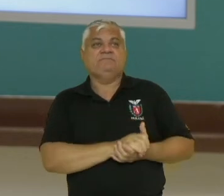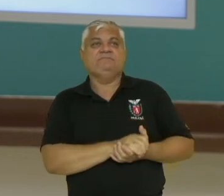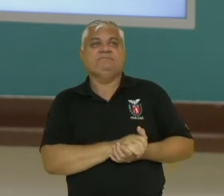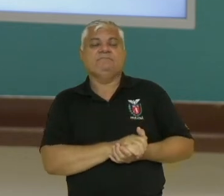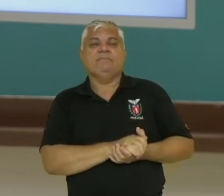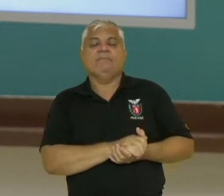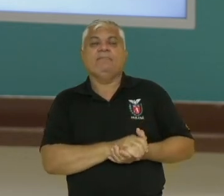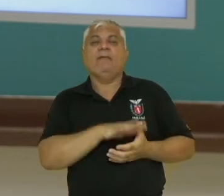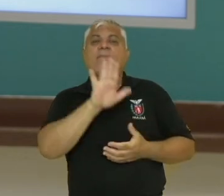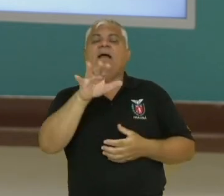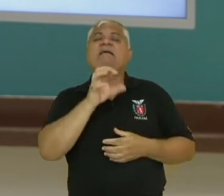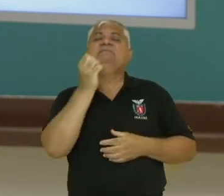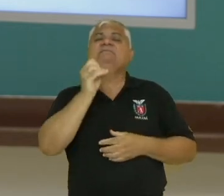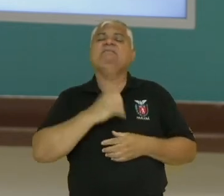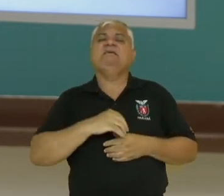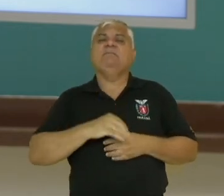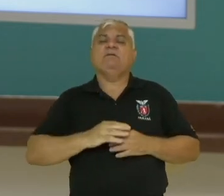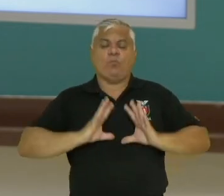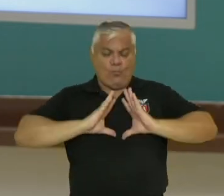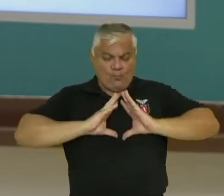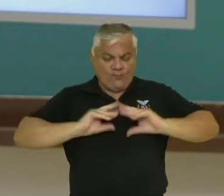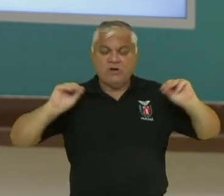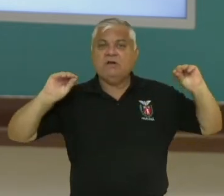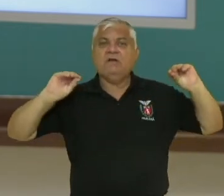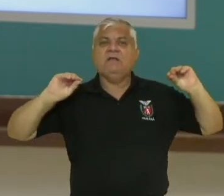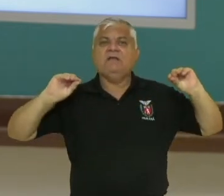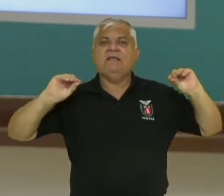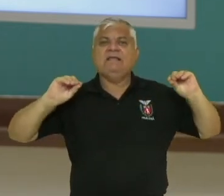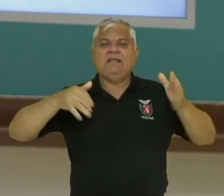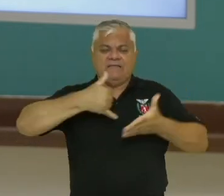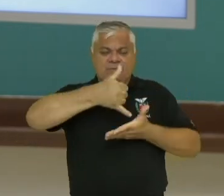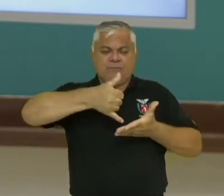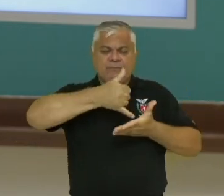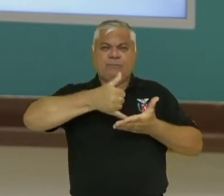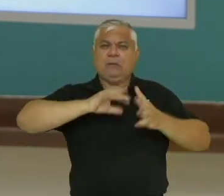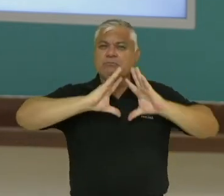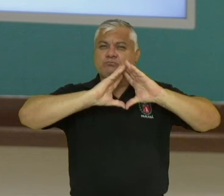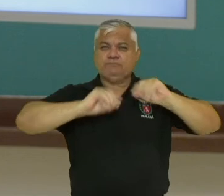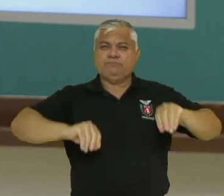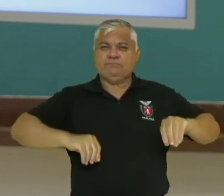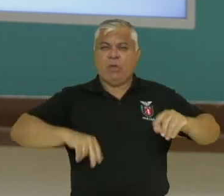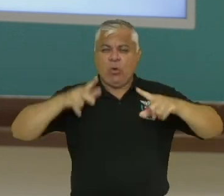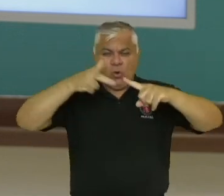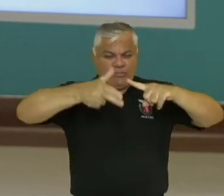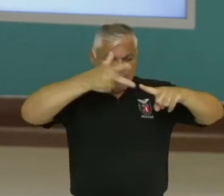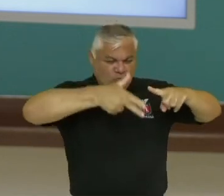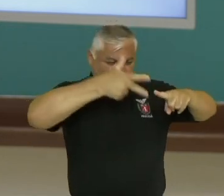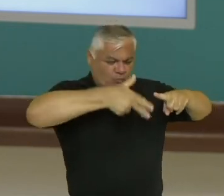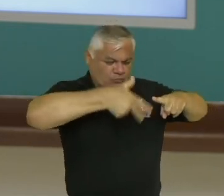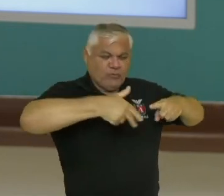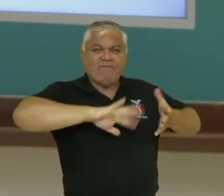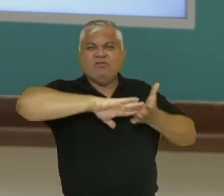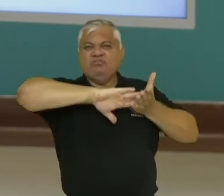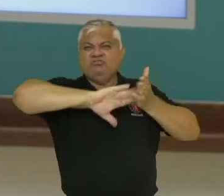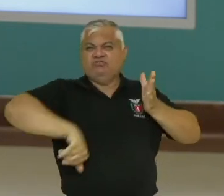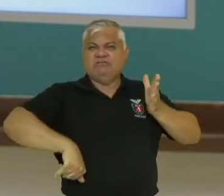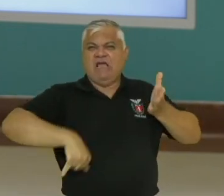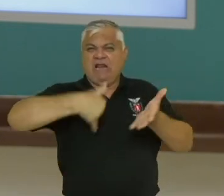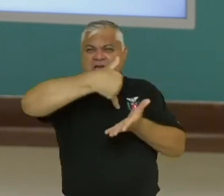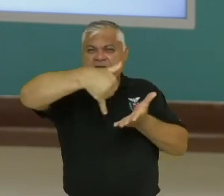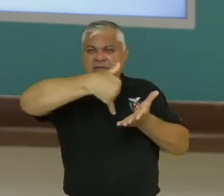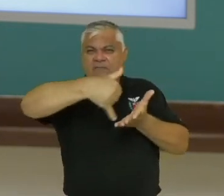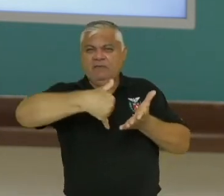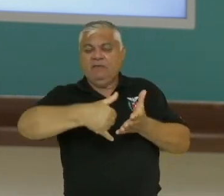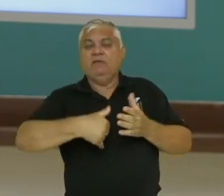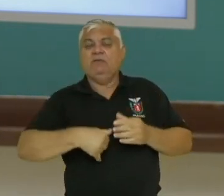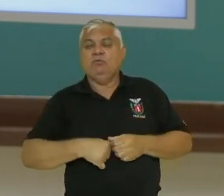A eliminação total. Então assim, então lipídio é vilão. Se ele causa mal, vou tirar da minha dieta. Então a